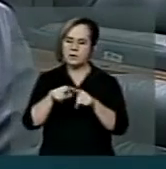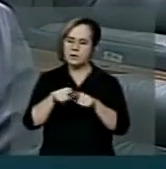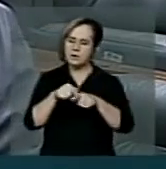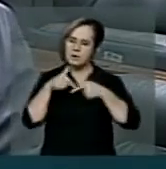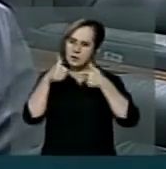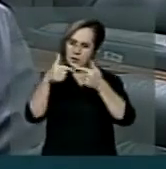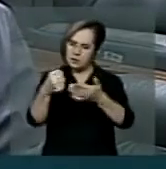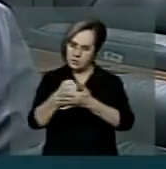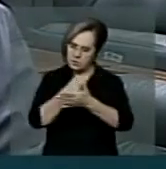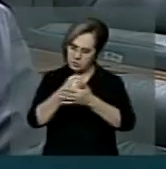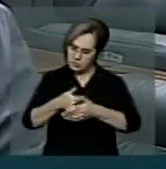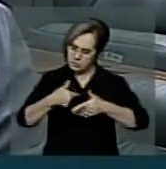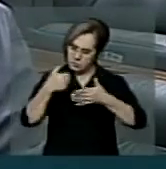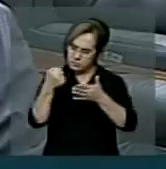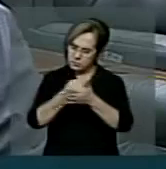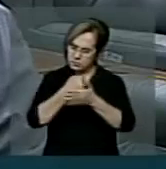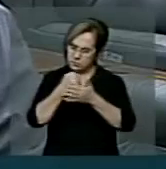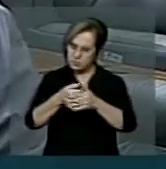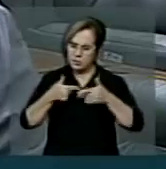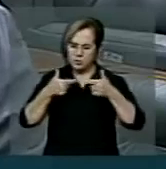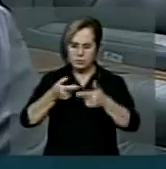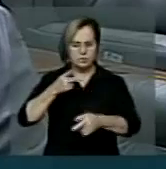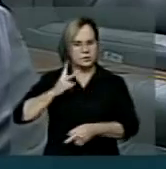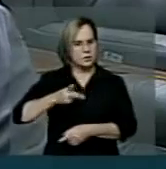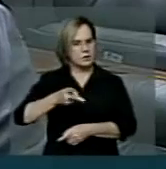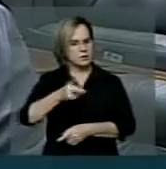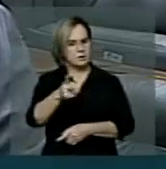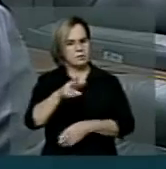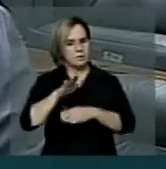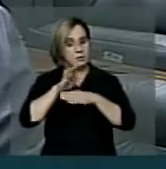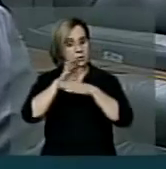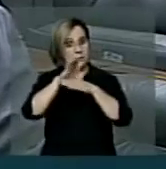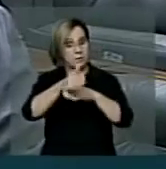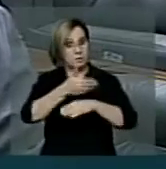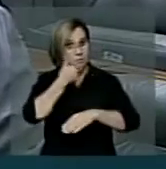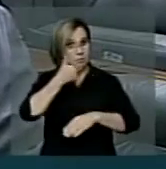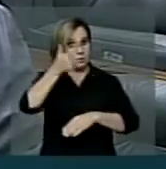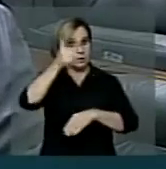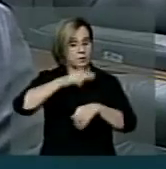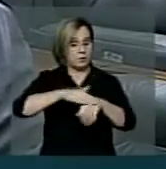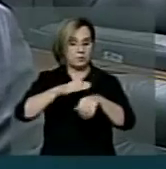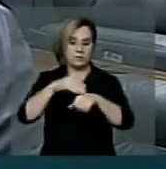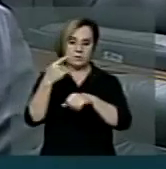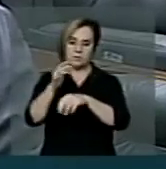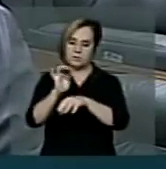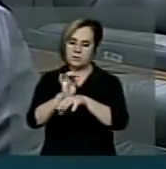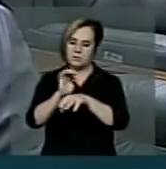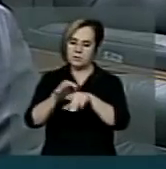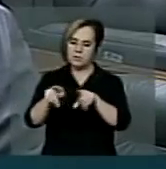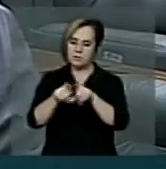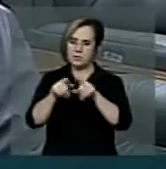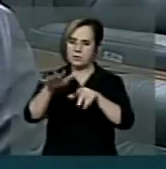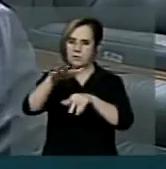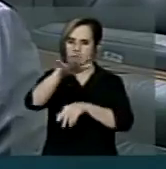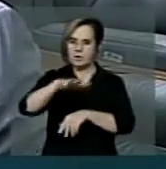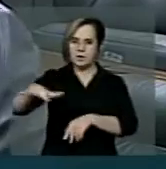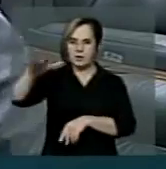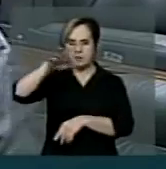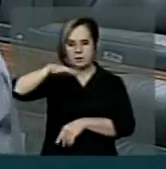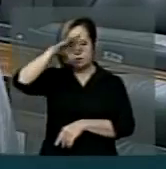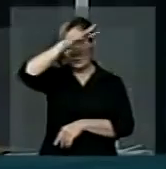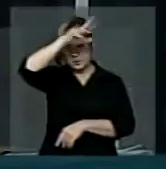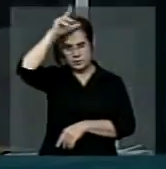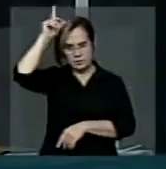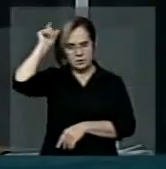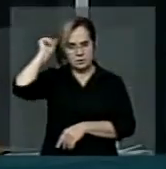sua determinação e essa sua luta permanente por levar melhorias para o seu Estado e para a região amazônica. Parabéns a Vossa Excelência.